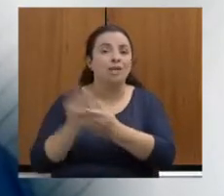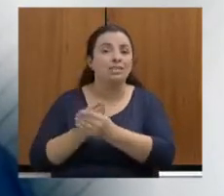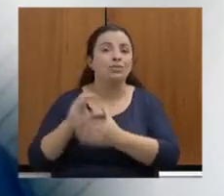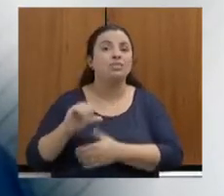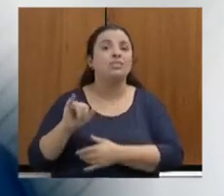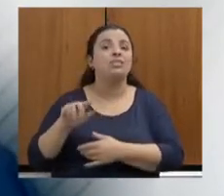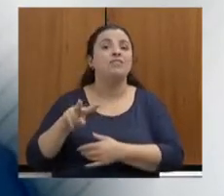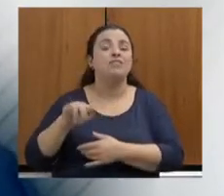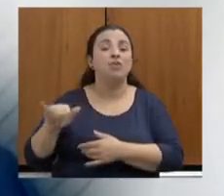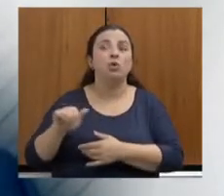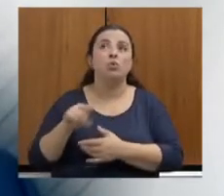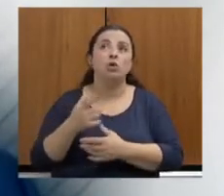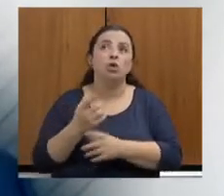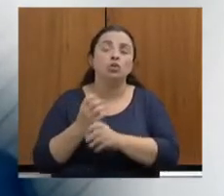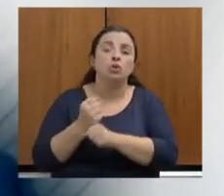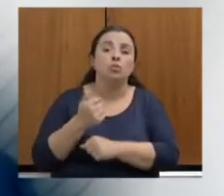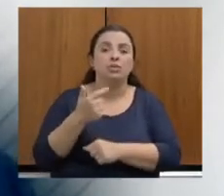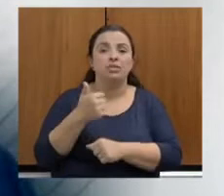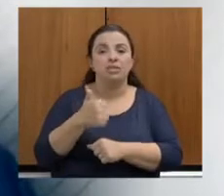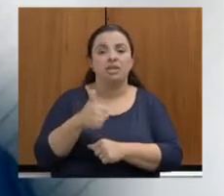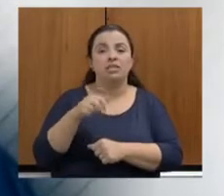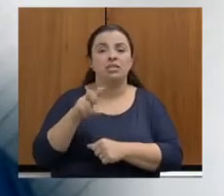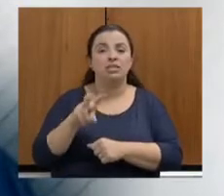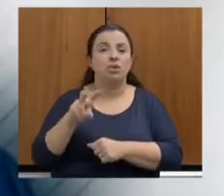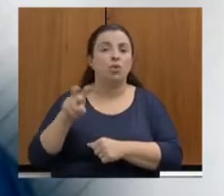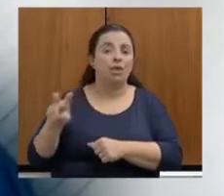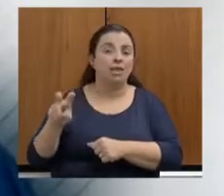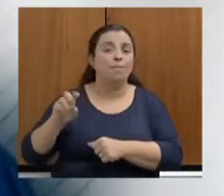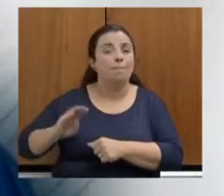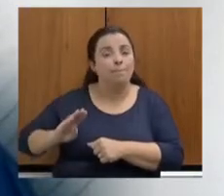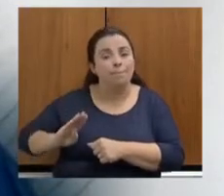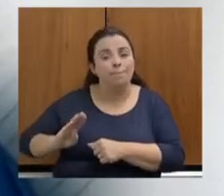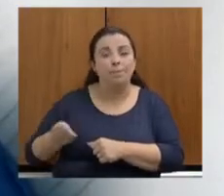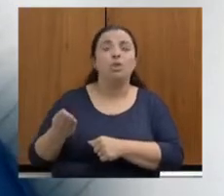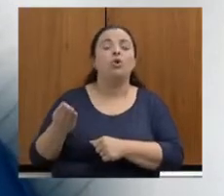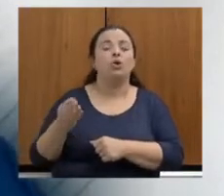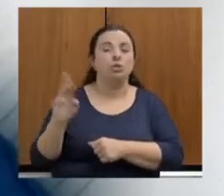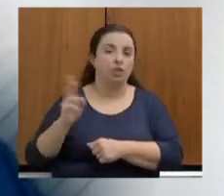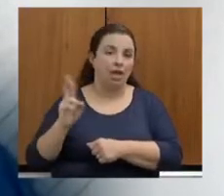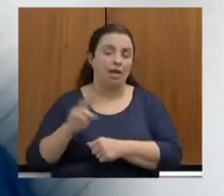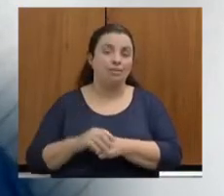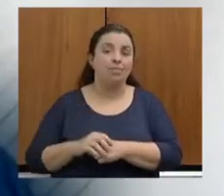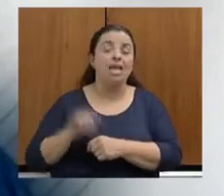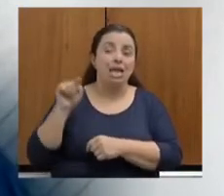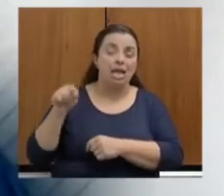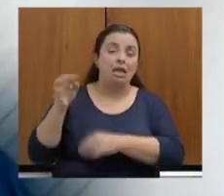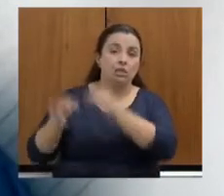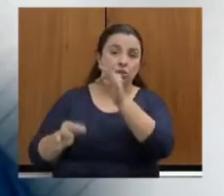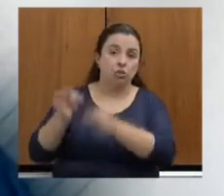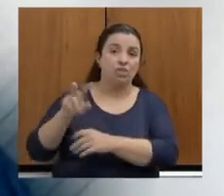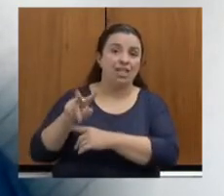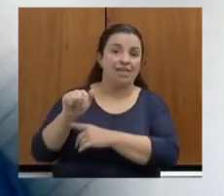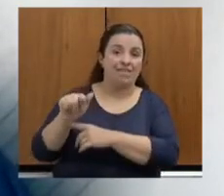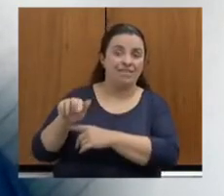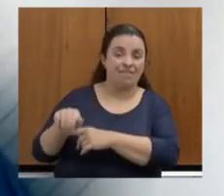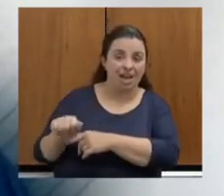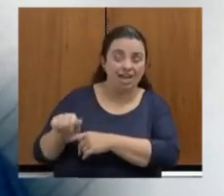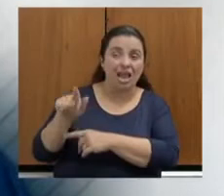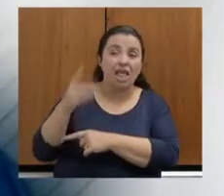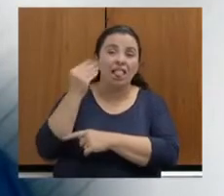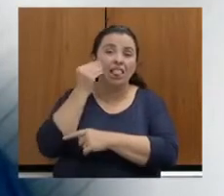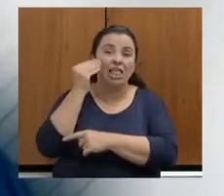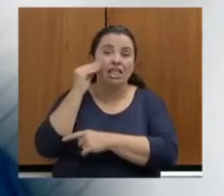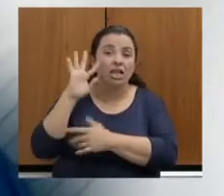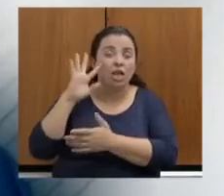155 milhões de Oi e o varão que tentando resolver os problemas das tão civil